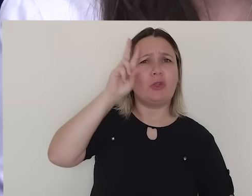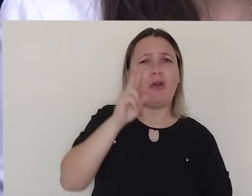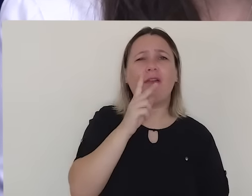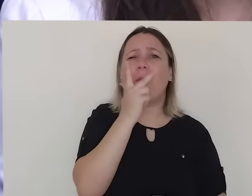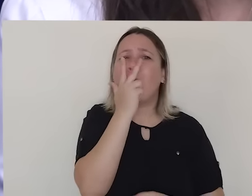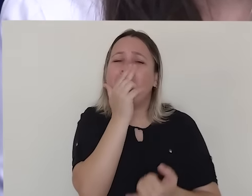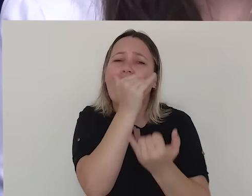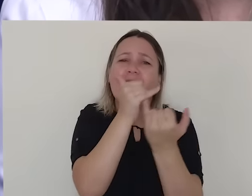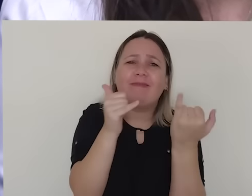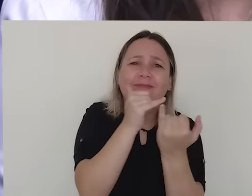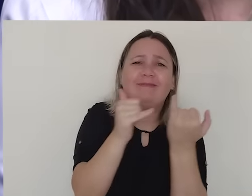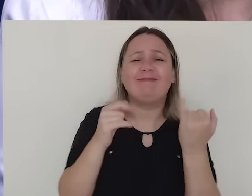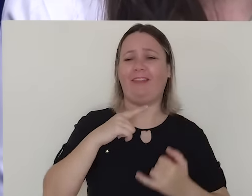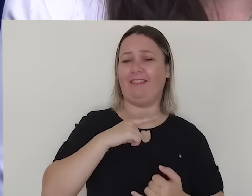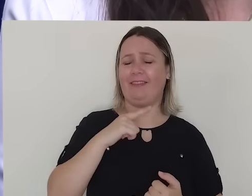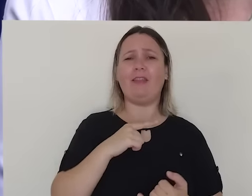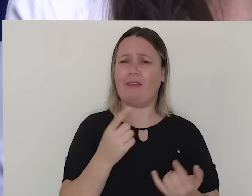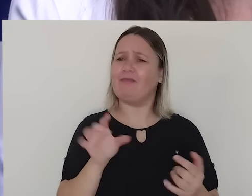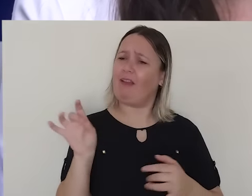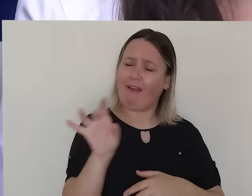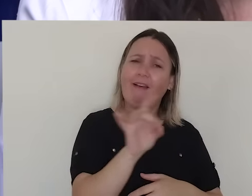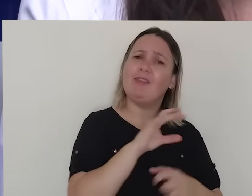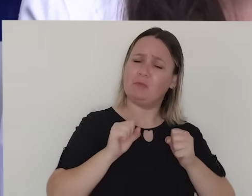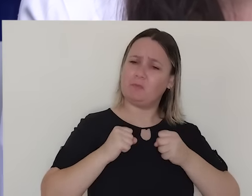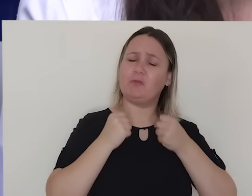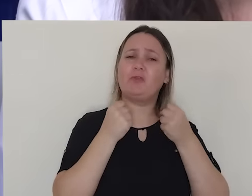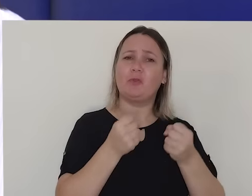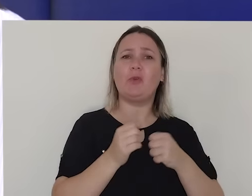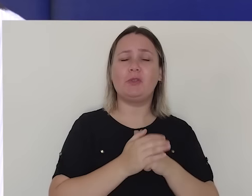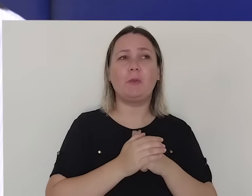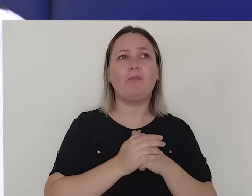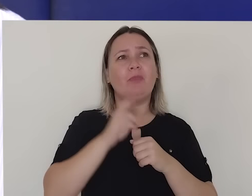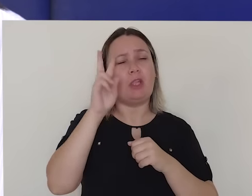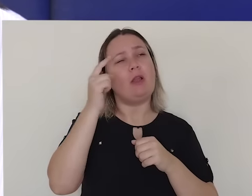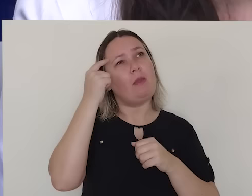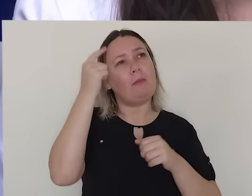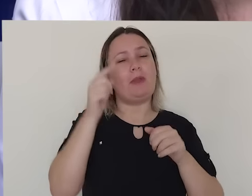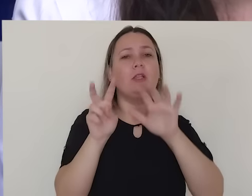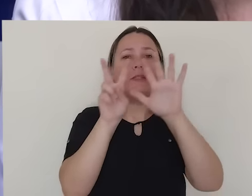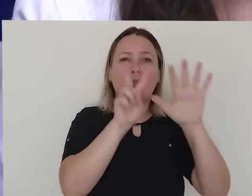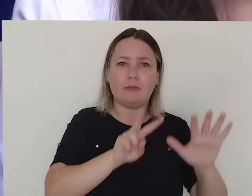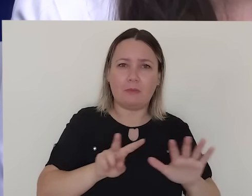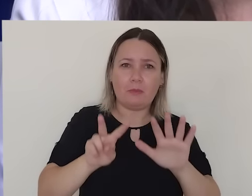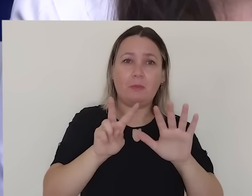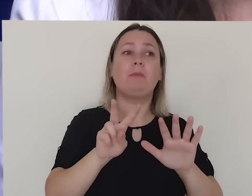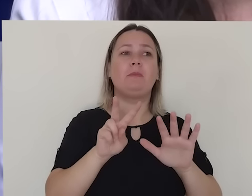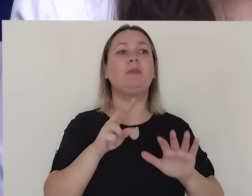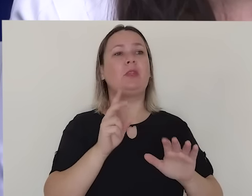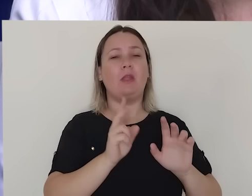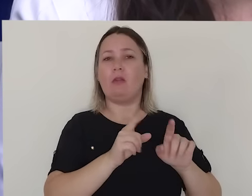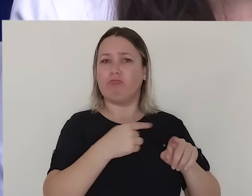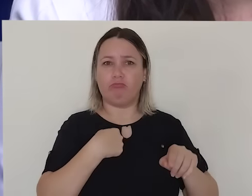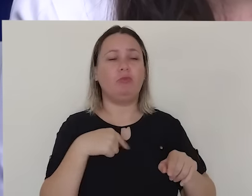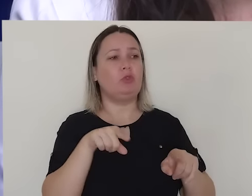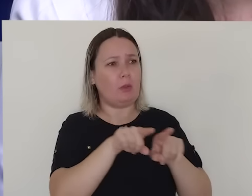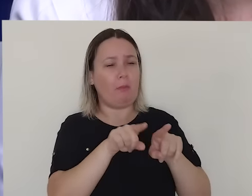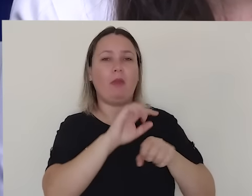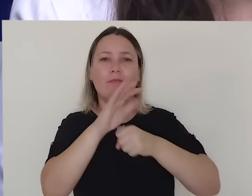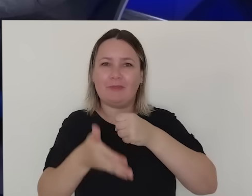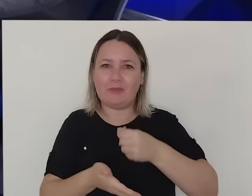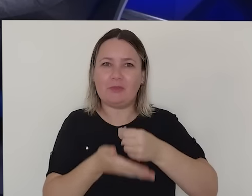eh Nós também fazemos essa semana da da da sustentabilidade né e costumamos também convidar parceiros né parapres presentar